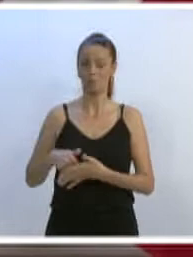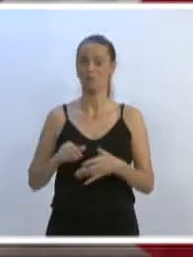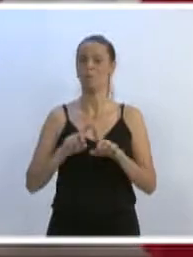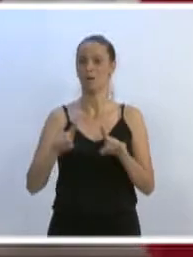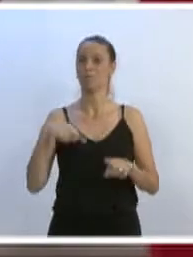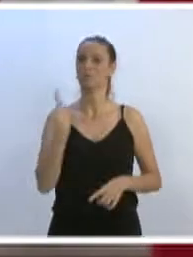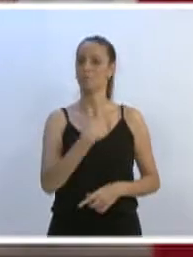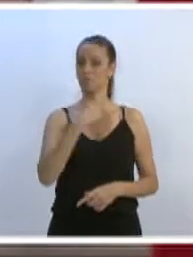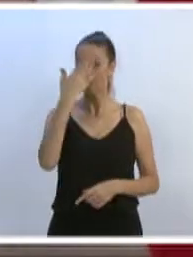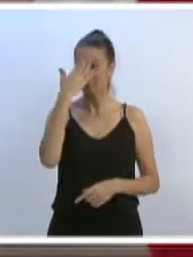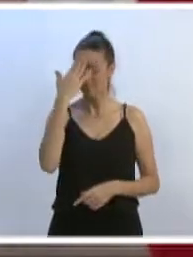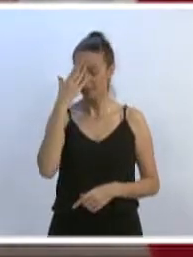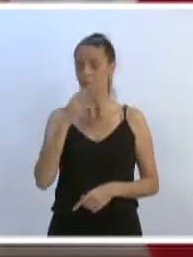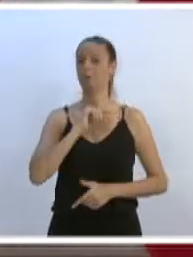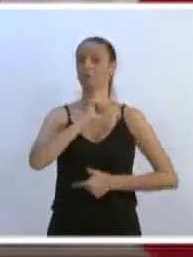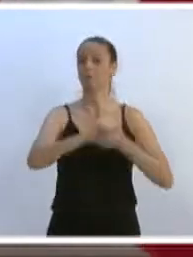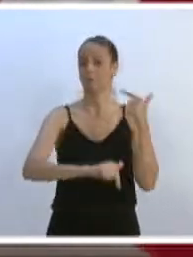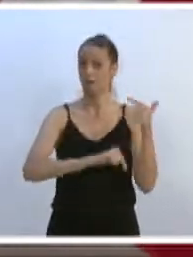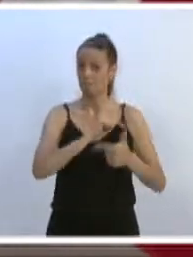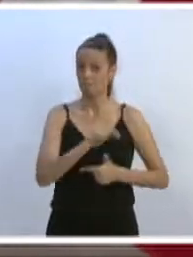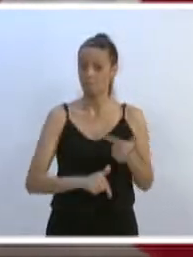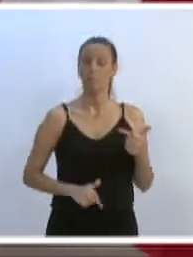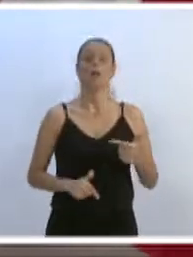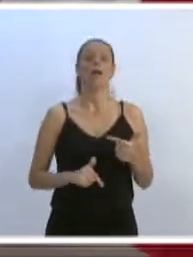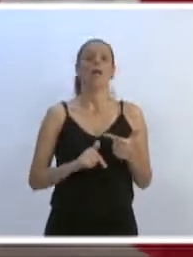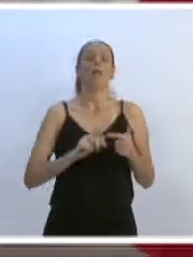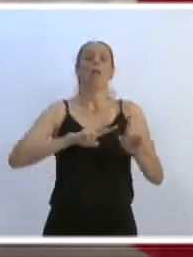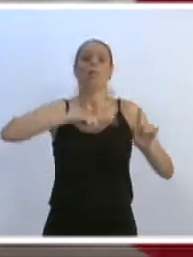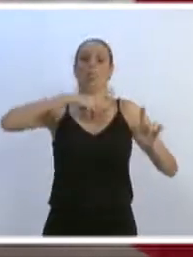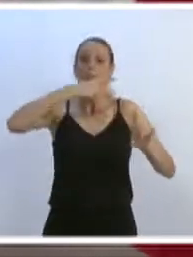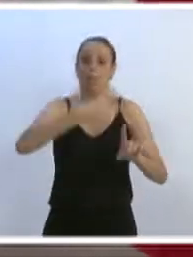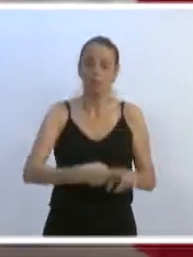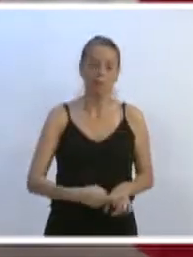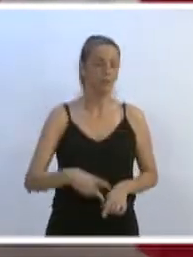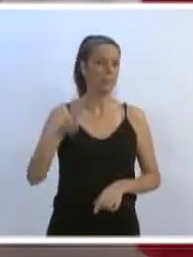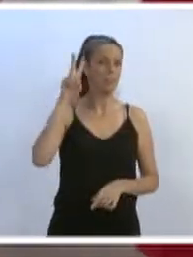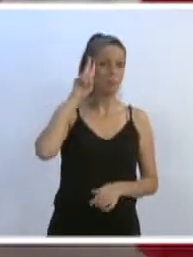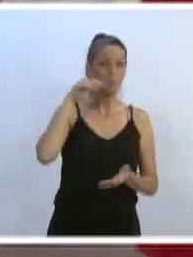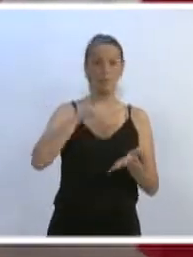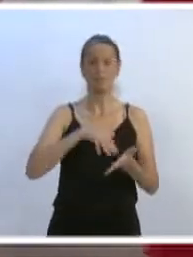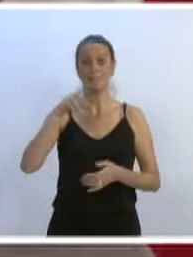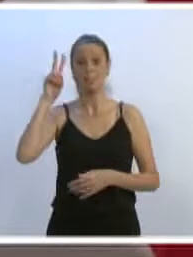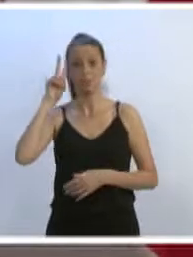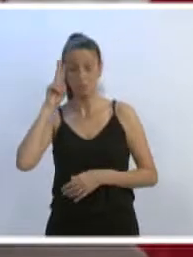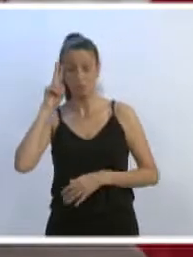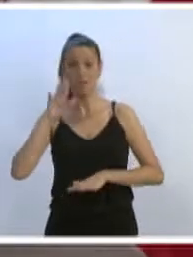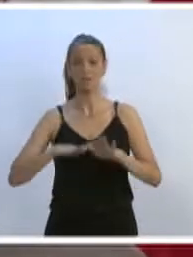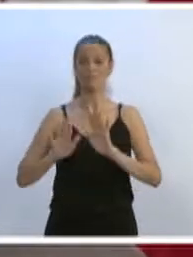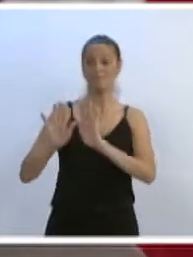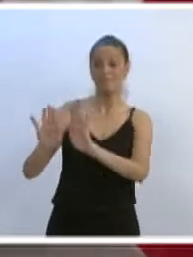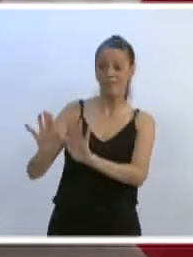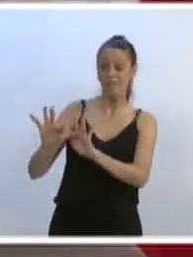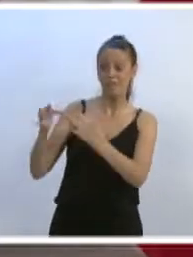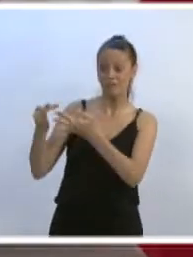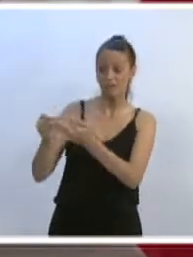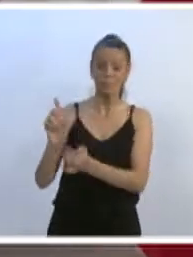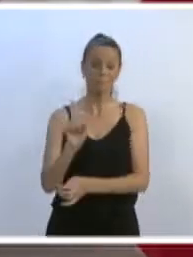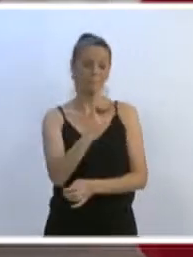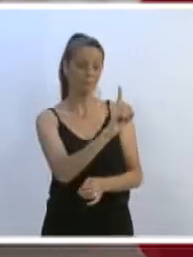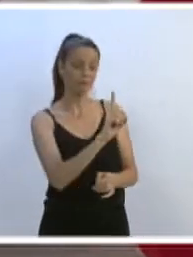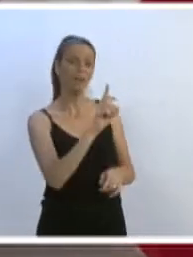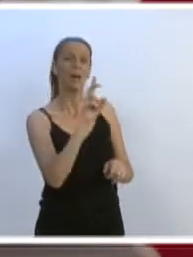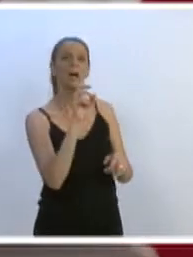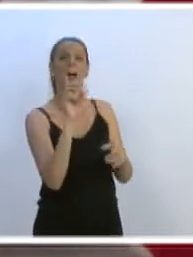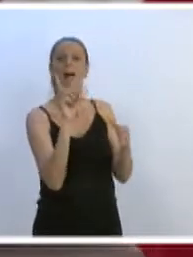adriano não tem hora não tem dia nem aí tu não te horário não tem final de semana não tem família não tem nada é justamente doado para a comunidade